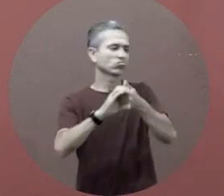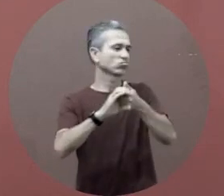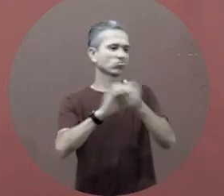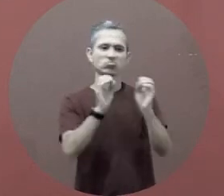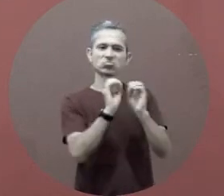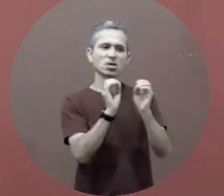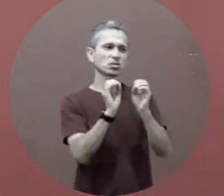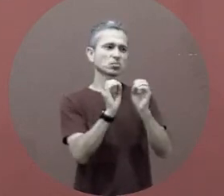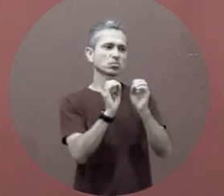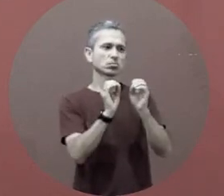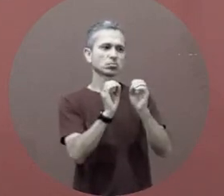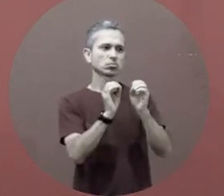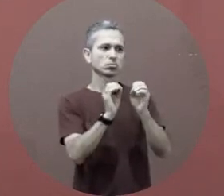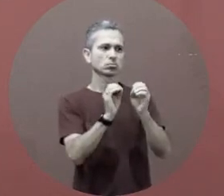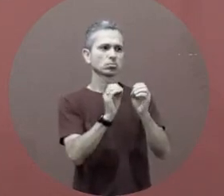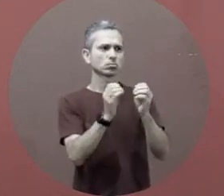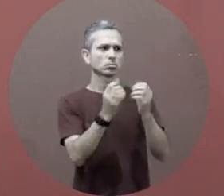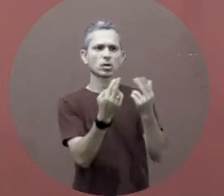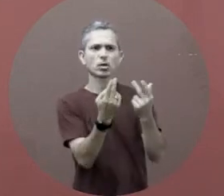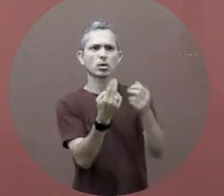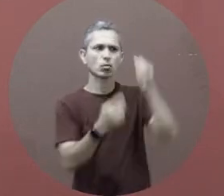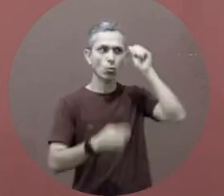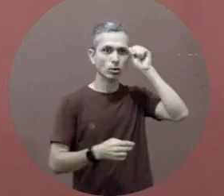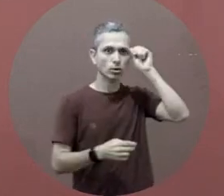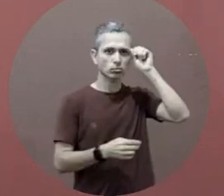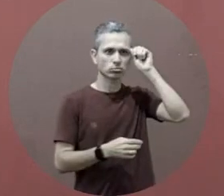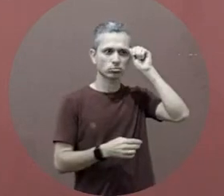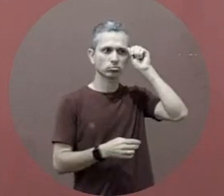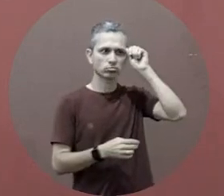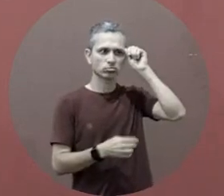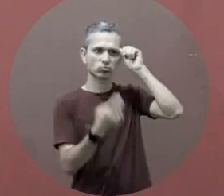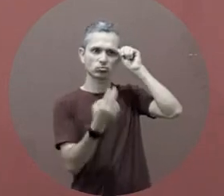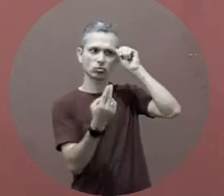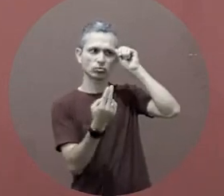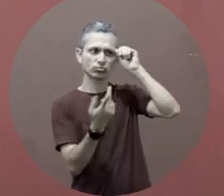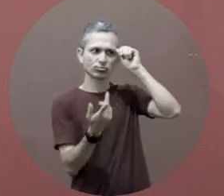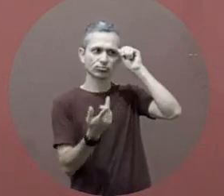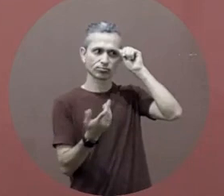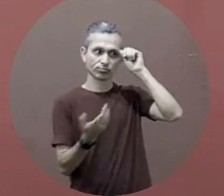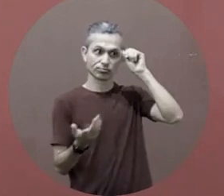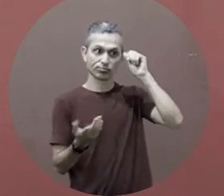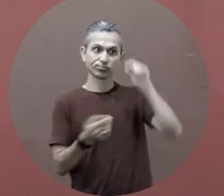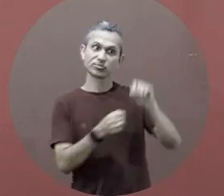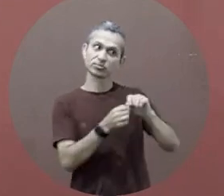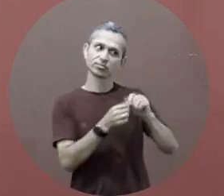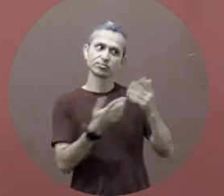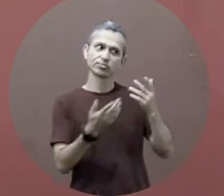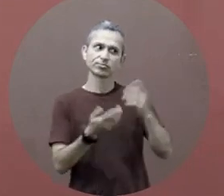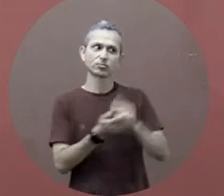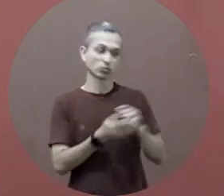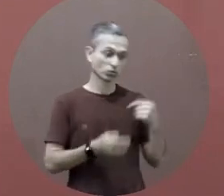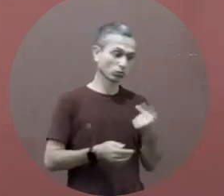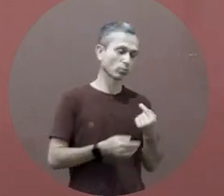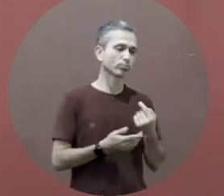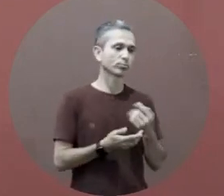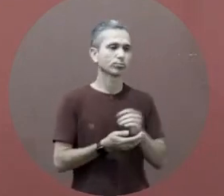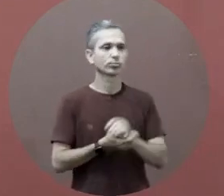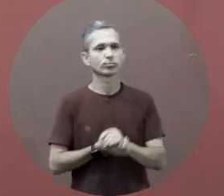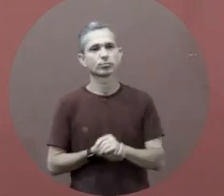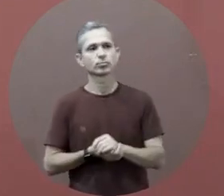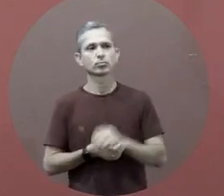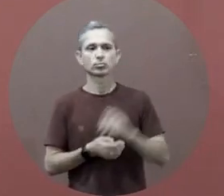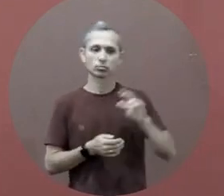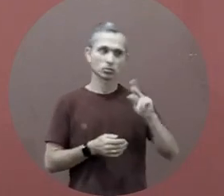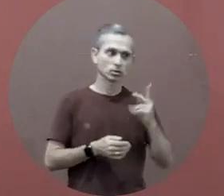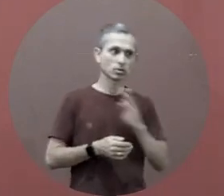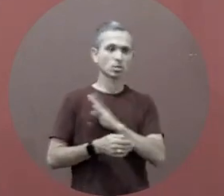fez. Por isso, então, o autor de Hebreus, ele vai caminhar por todo o restante da carta fazendo exortações aos indivíduos, para